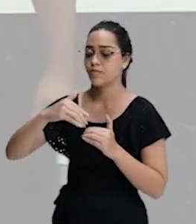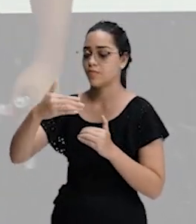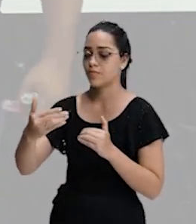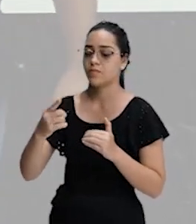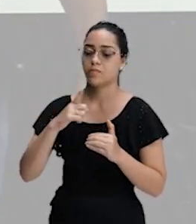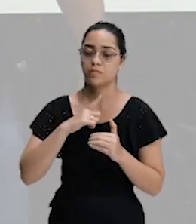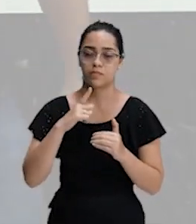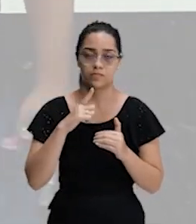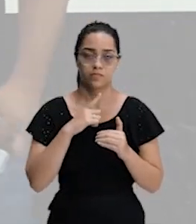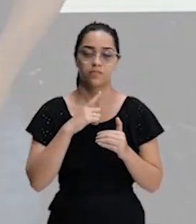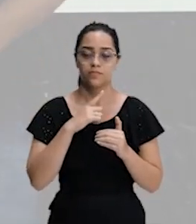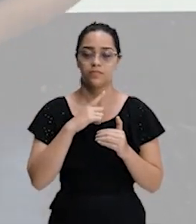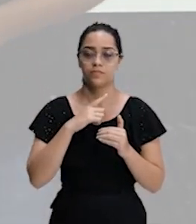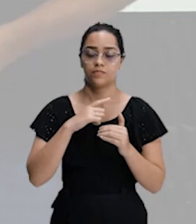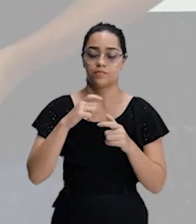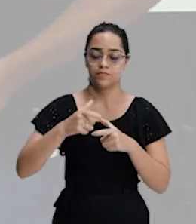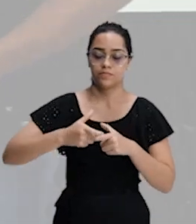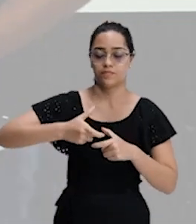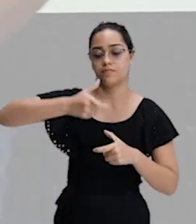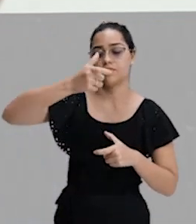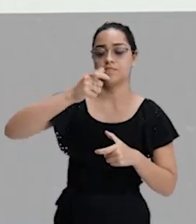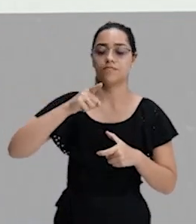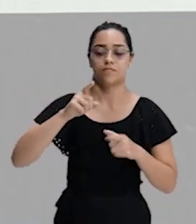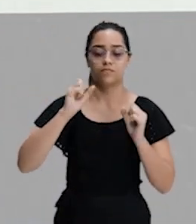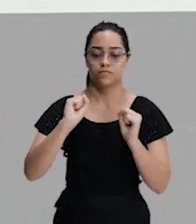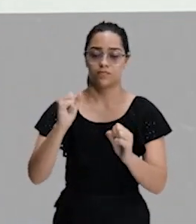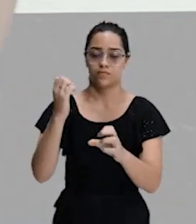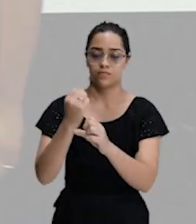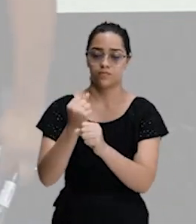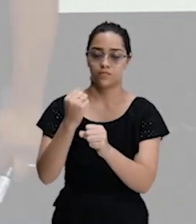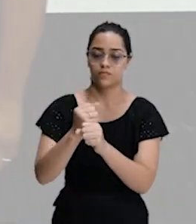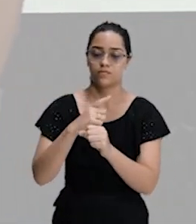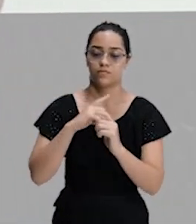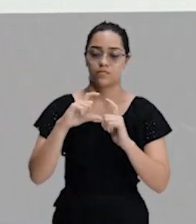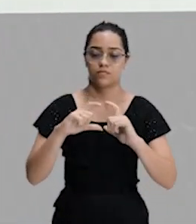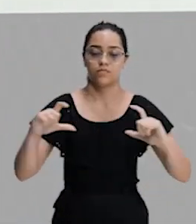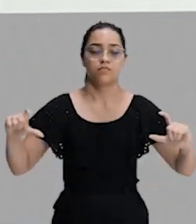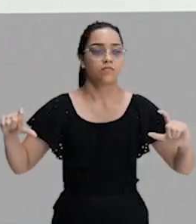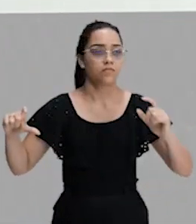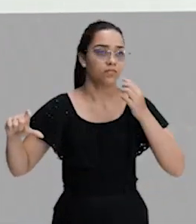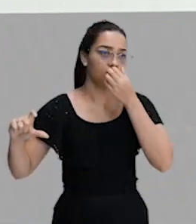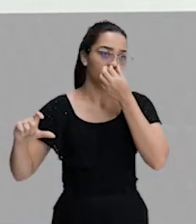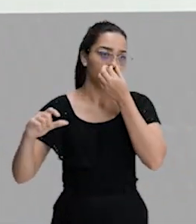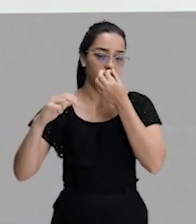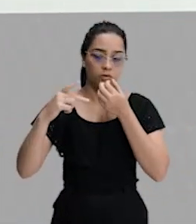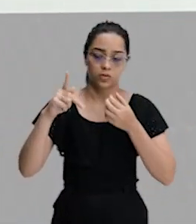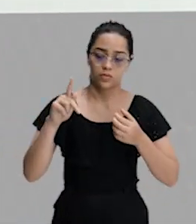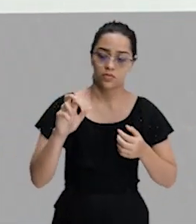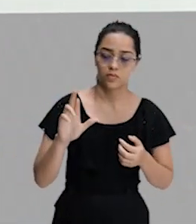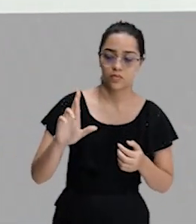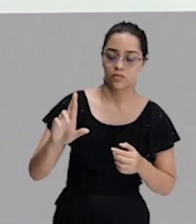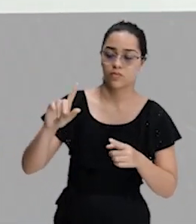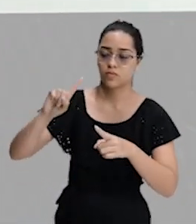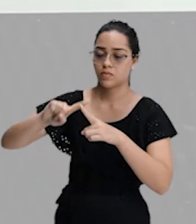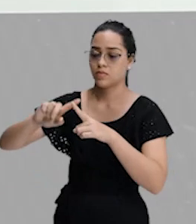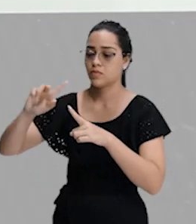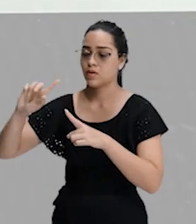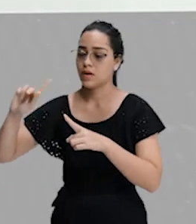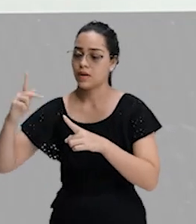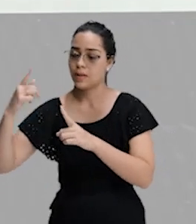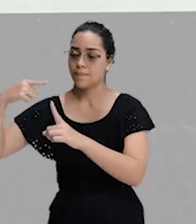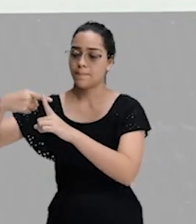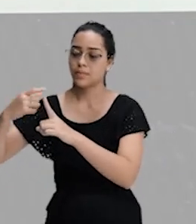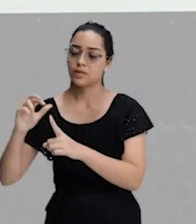essa superfície externa do cilindro, você pode calcular por essa fórmula aqui. 2πr que multiplica H mais